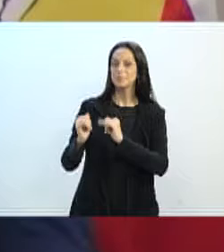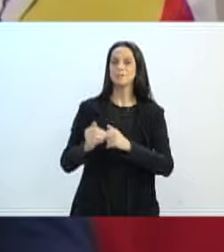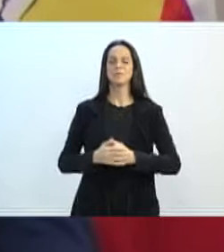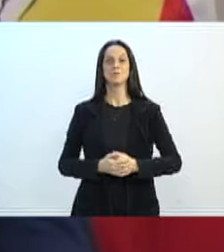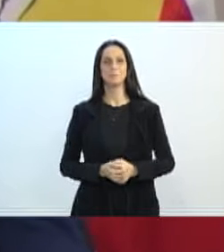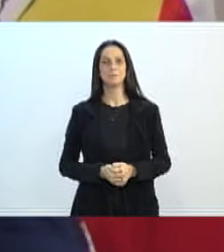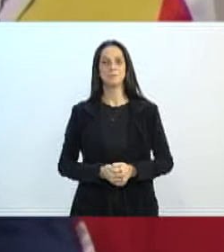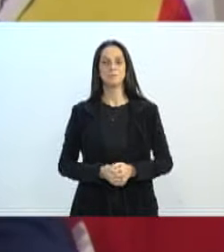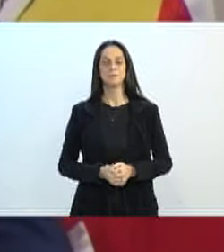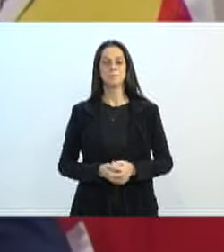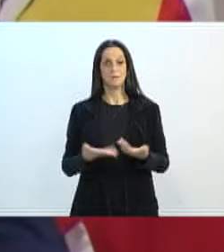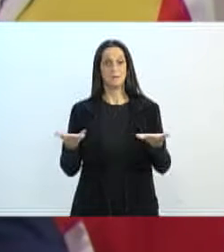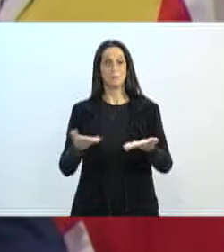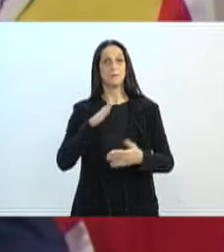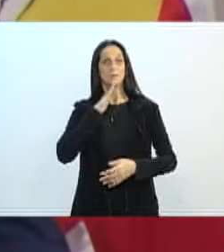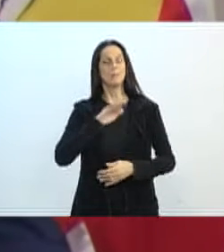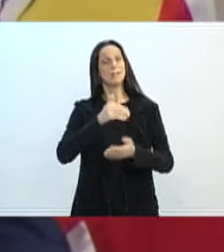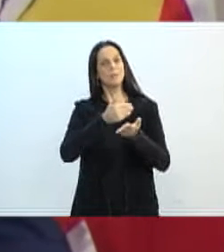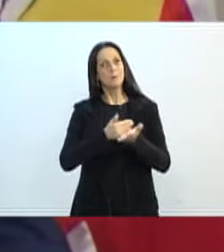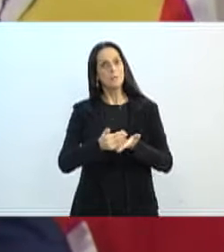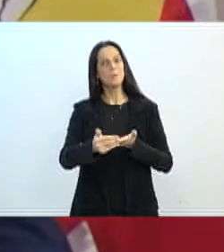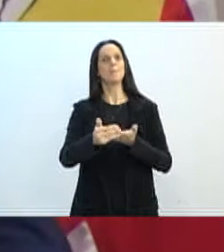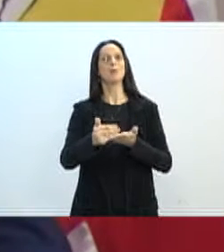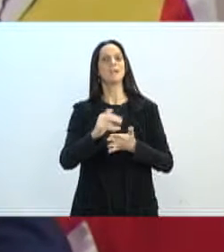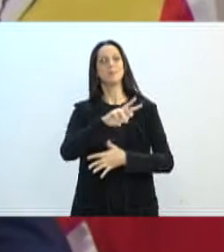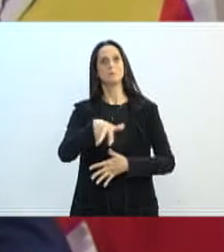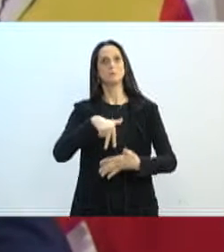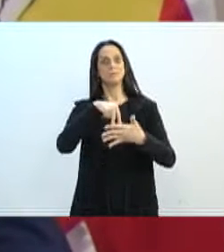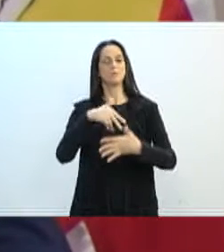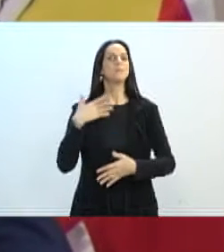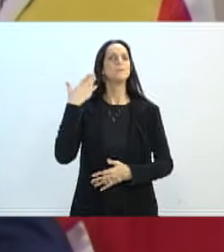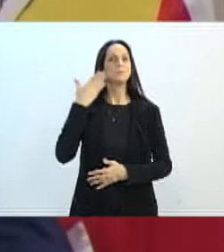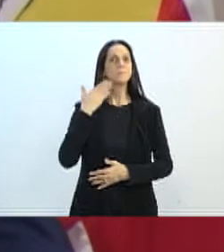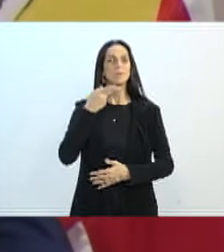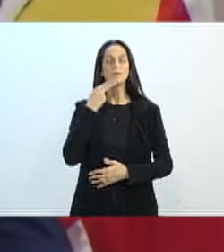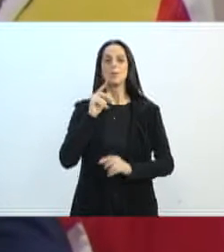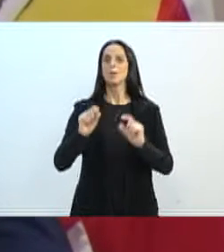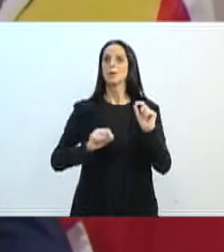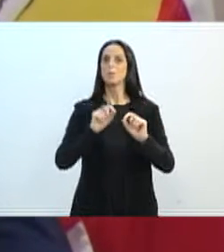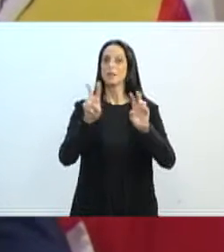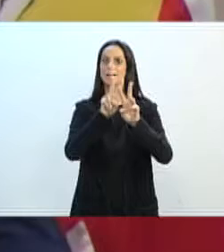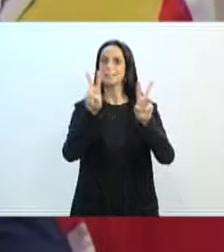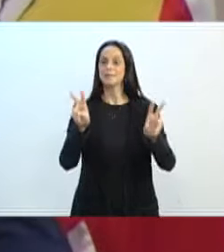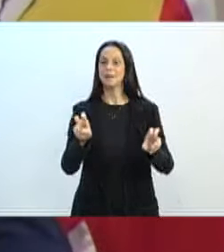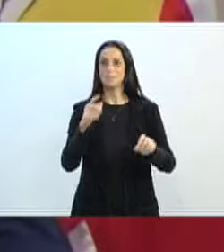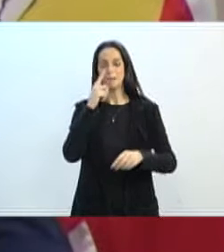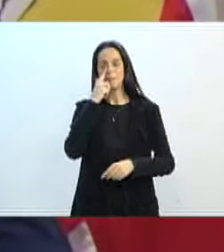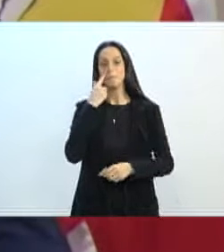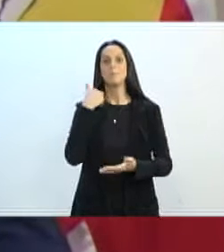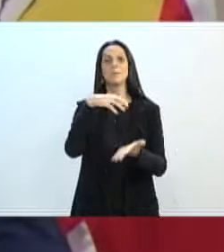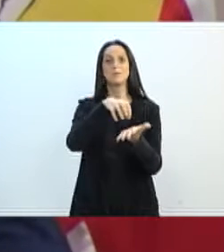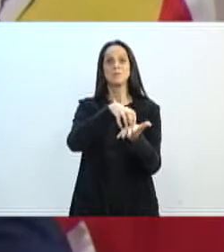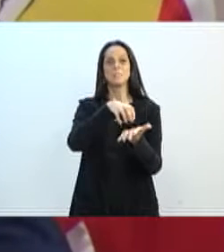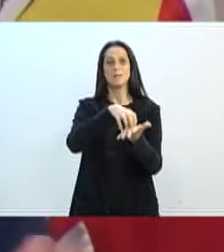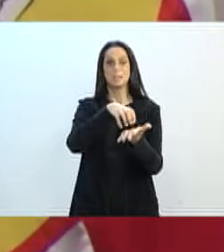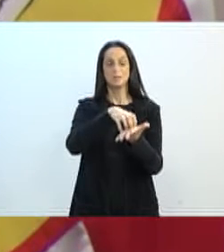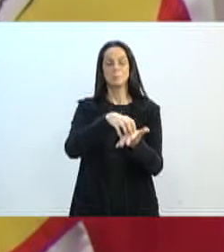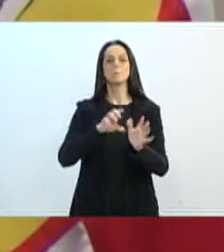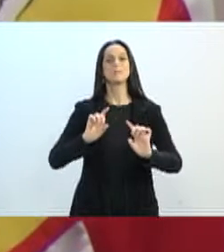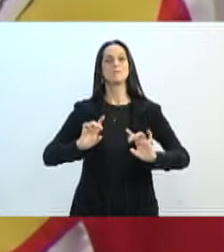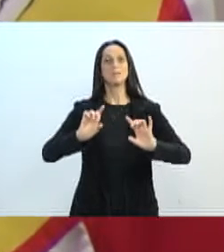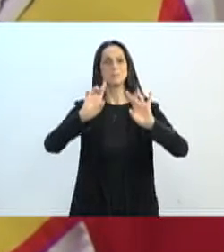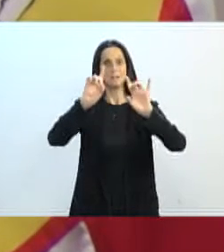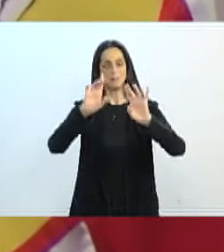Eu, na tarde de hoje, inicio o meu pronunciamento falando a respeito do Centro Especializado em